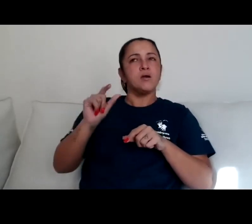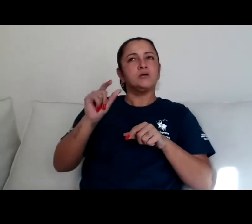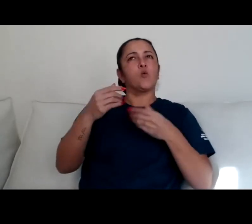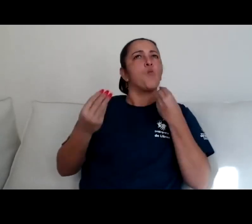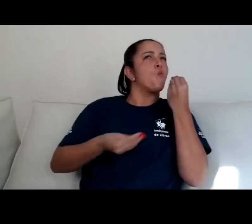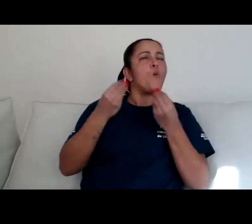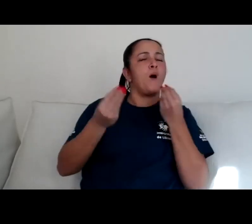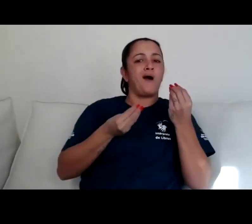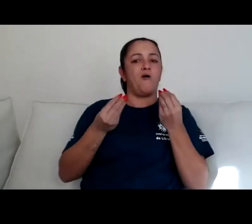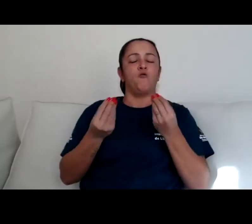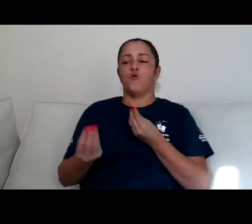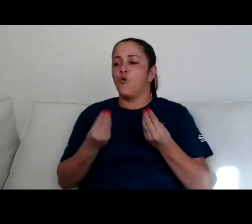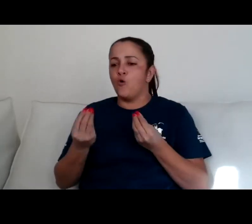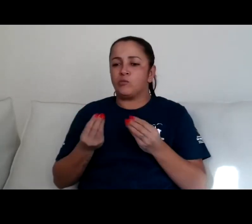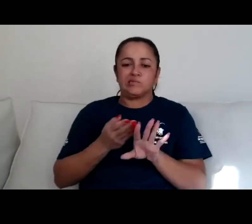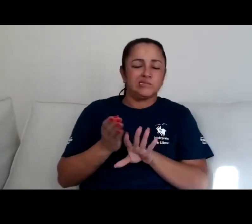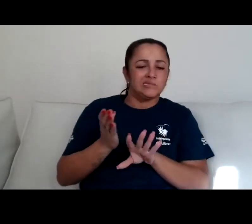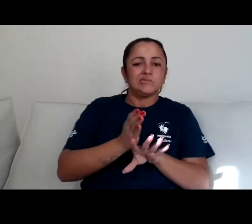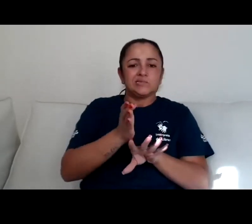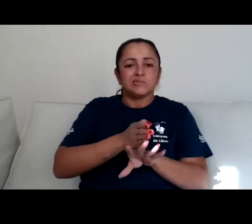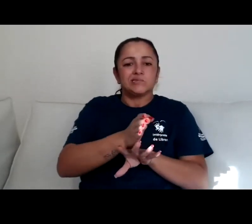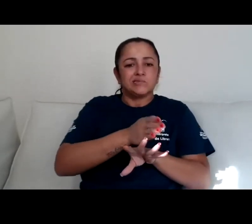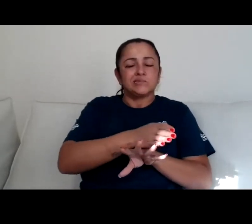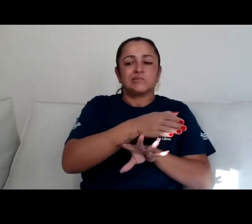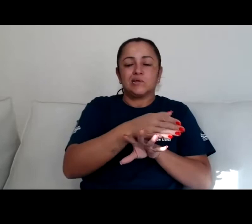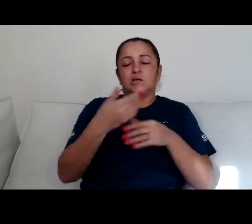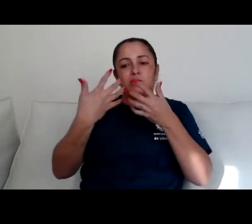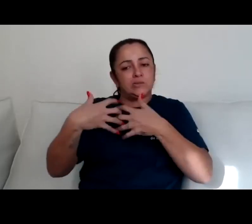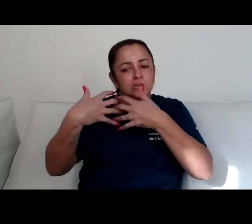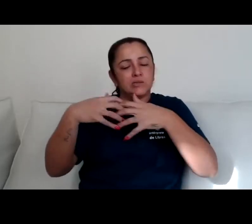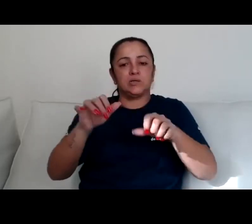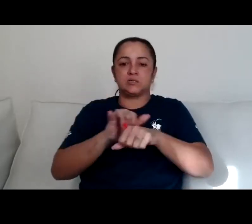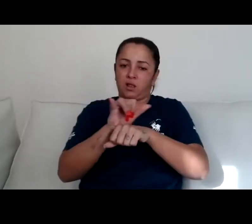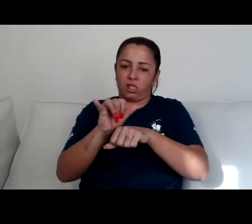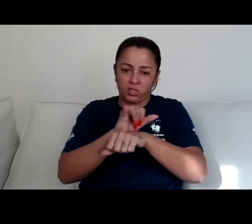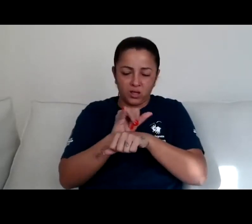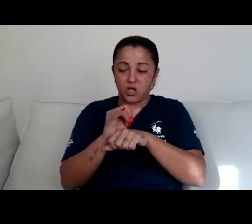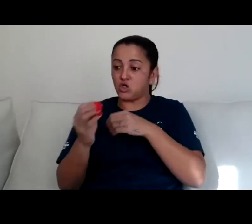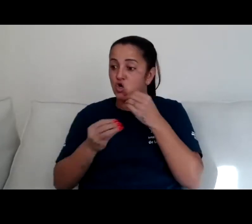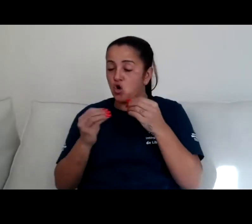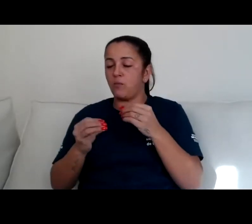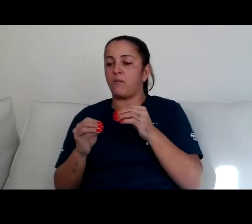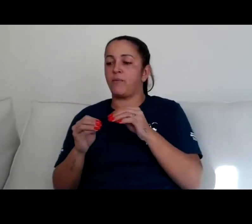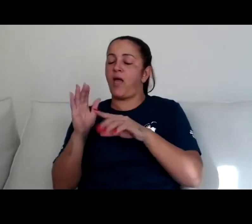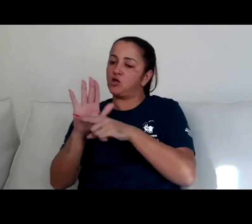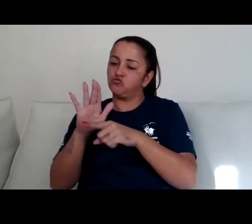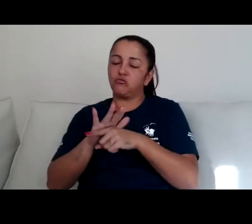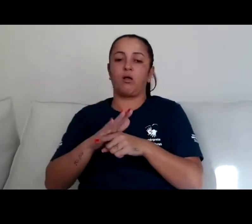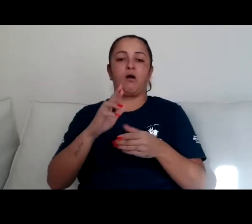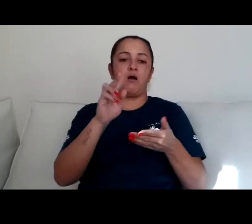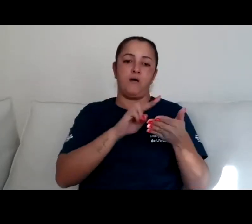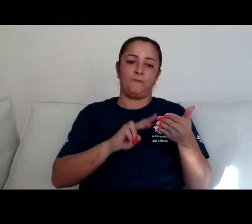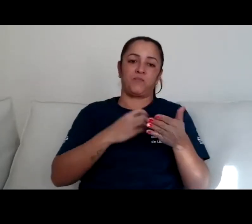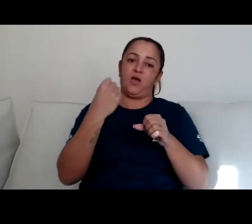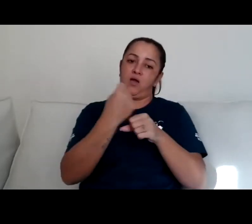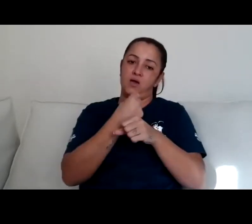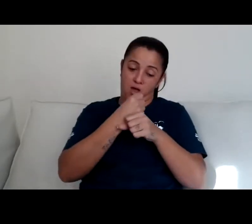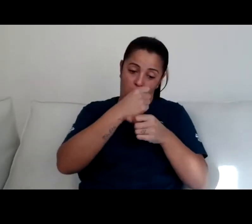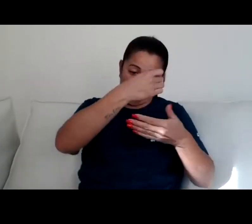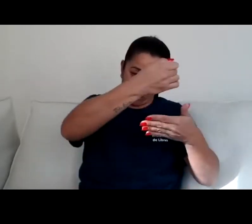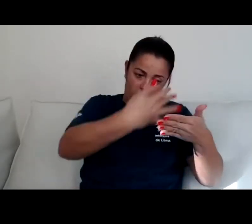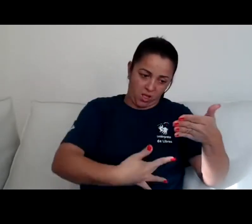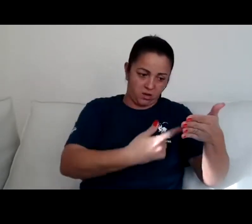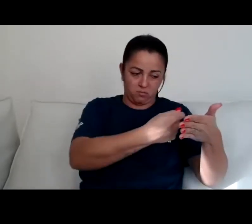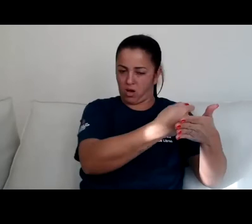reflexão e mediação da leitura e apresentação dessas obras para esse público, que é a maior parte